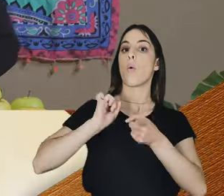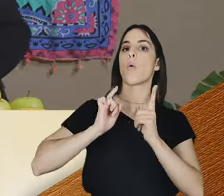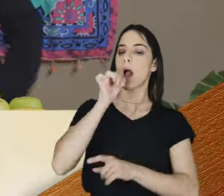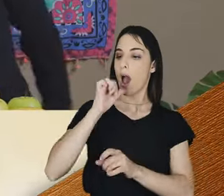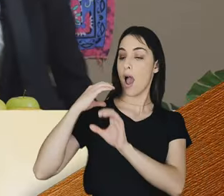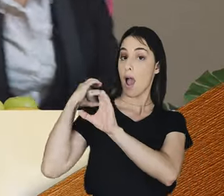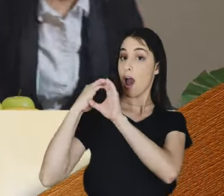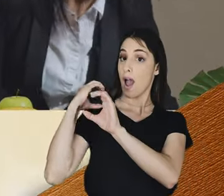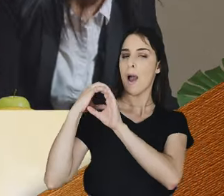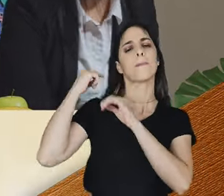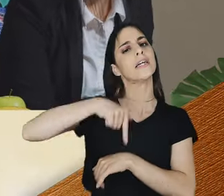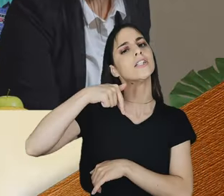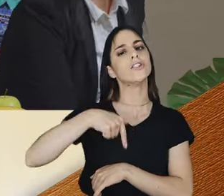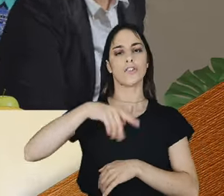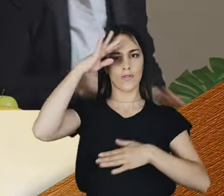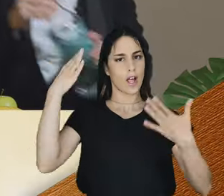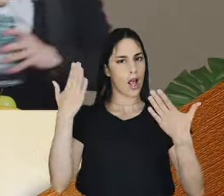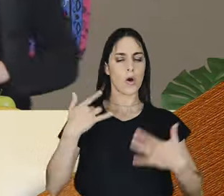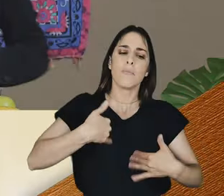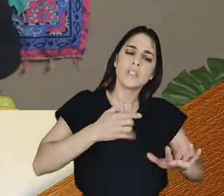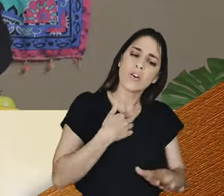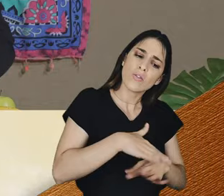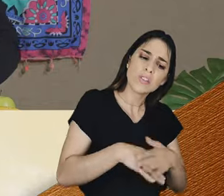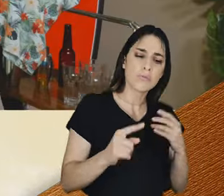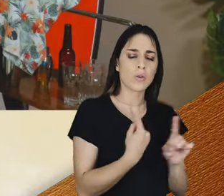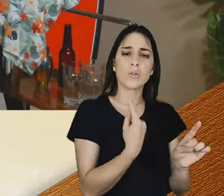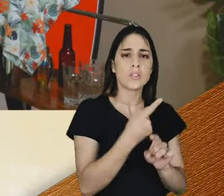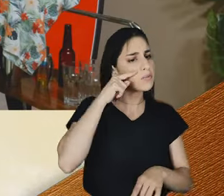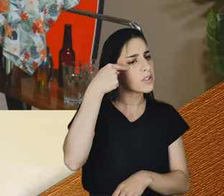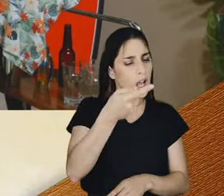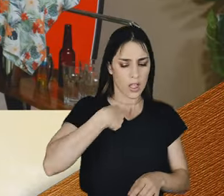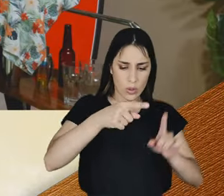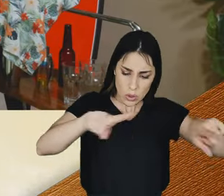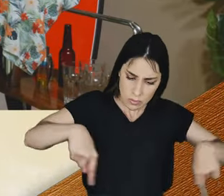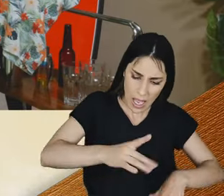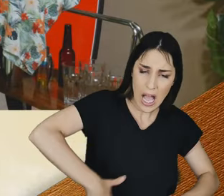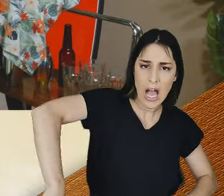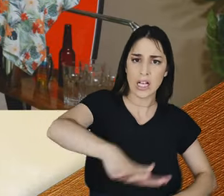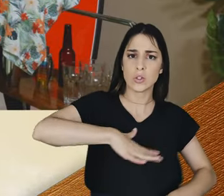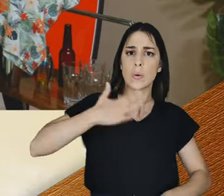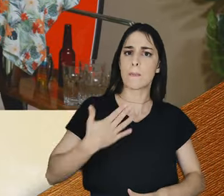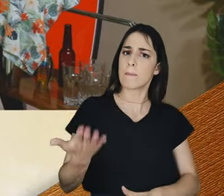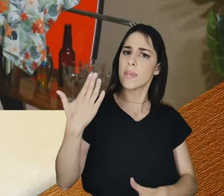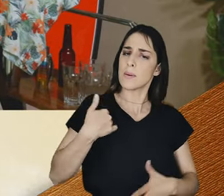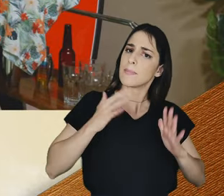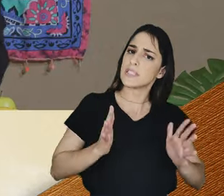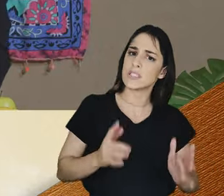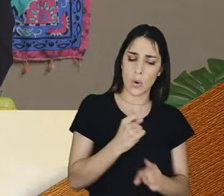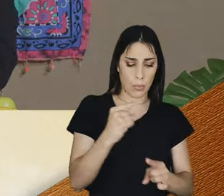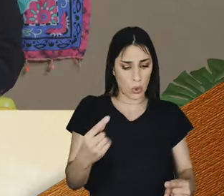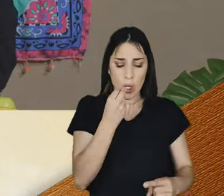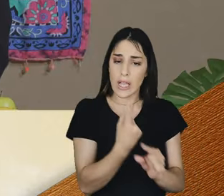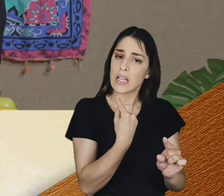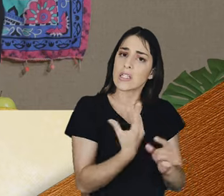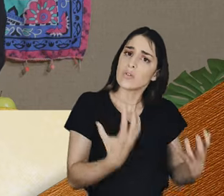verão. Ricardo. Mas eu ia fazer aqui uma coisa muito especial. Calma. Eu preciso muito espaço. E dá para os dois, Ricardo. Não dá, porque eu trabalho com ingredientes frescos. E qual é o